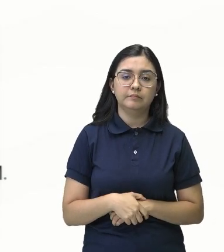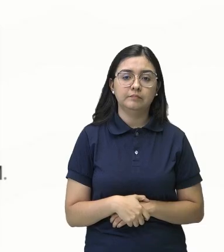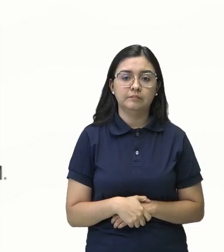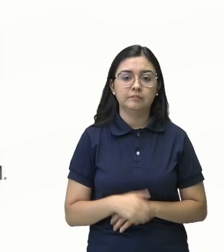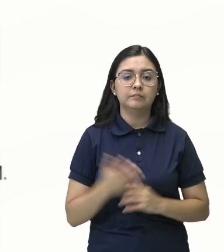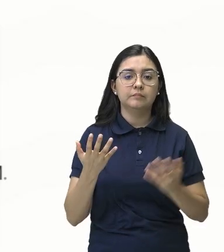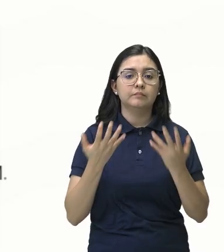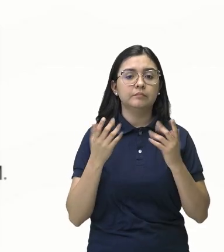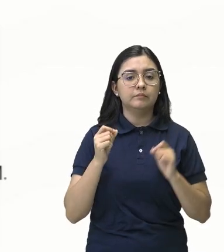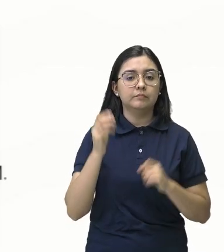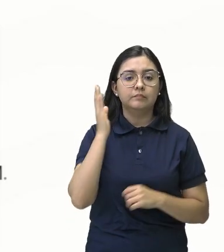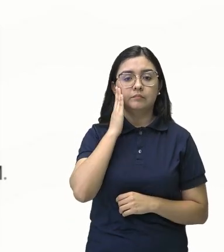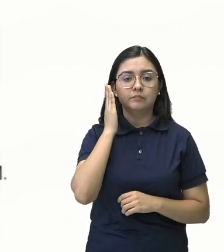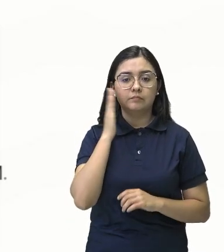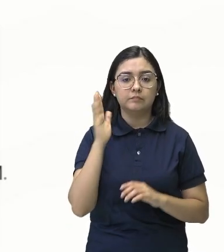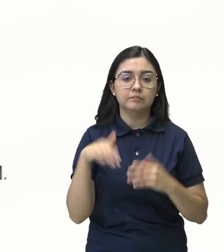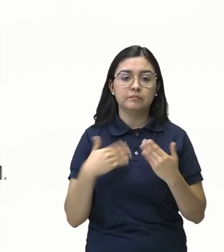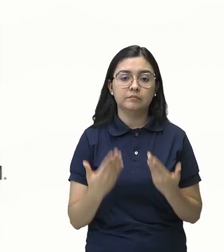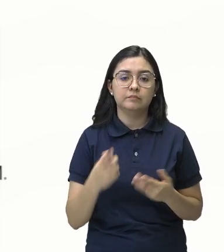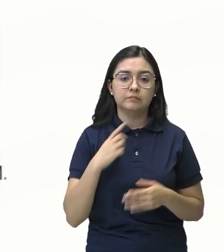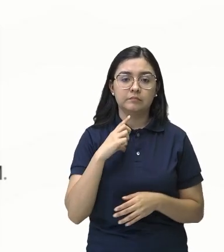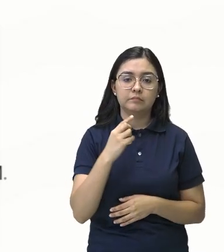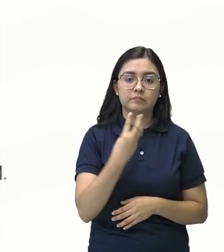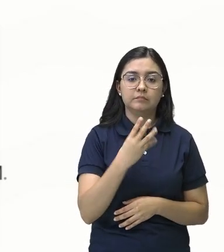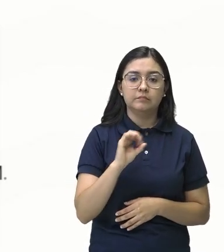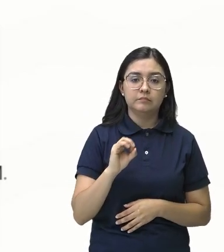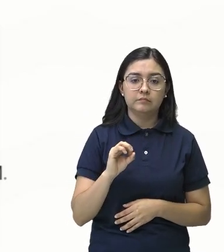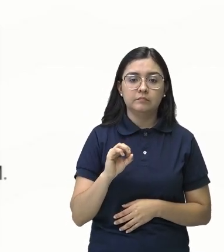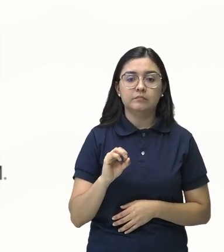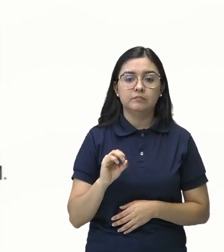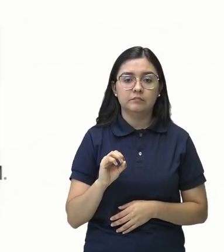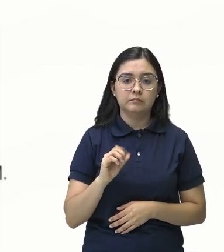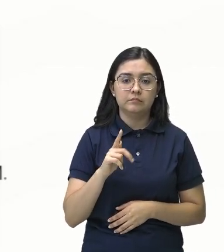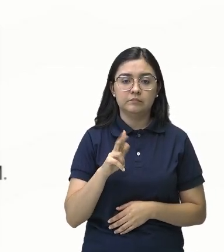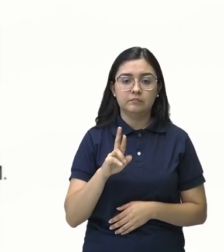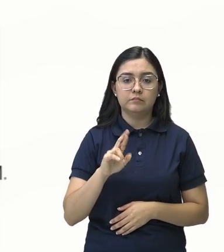E eu quero saber quando eu tenho 30 graus.